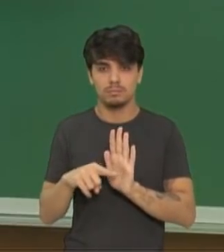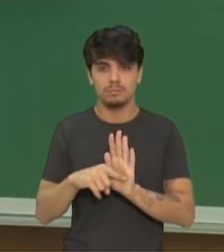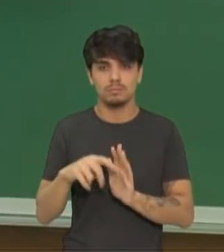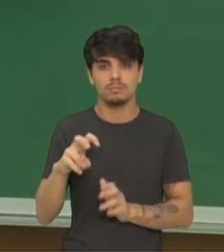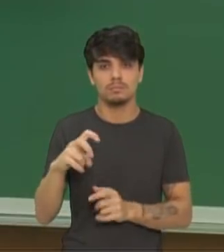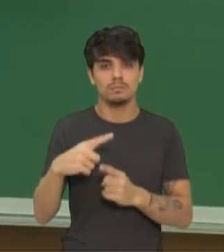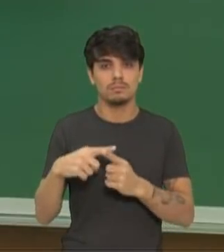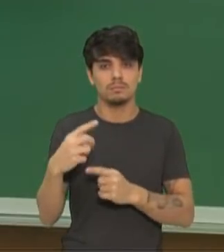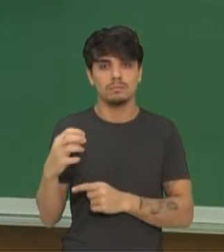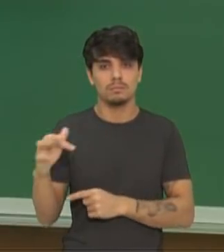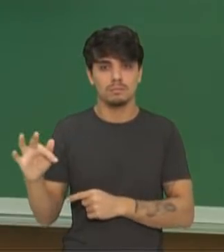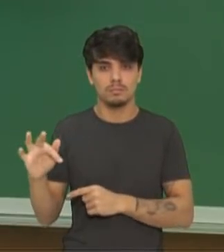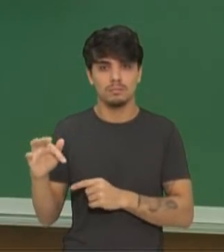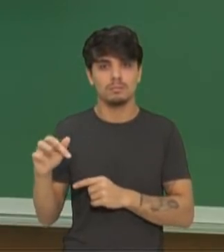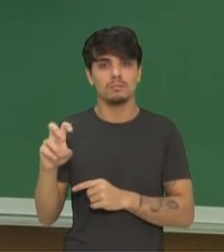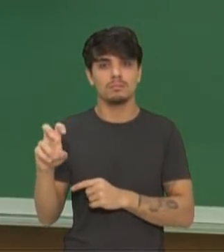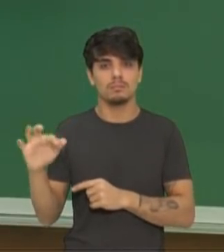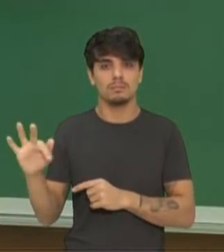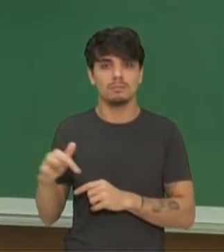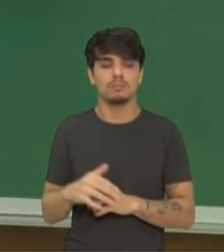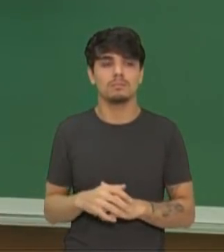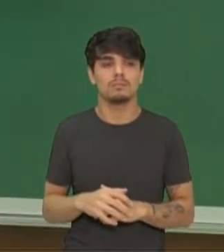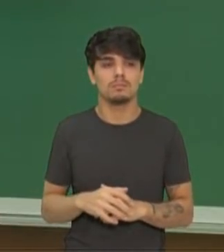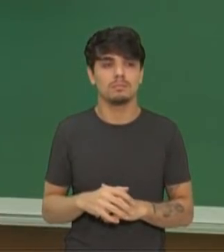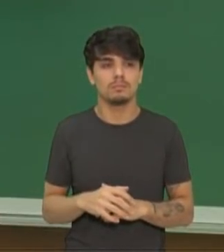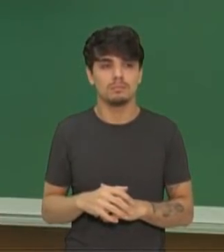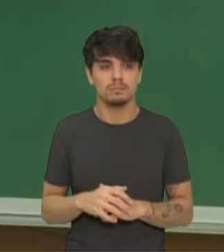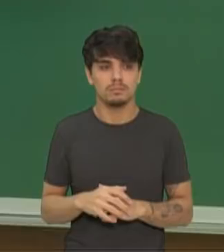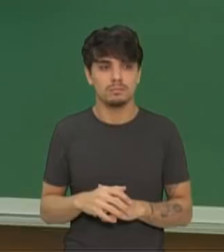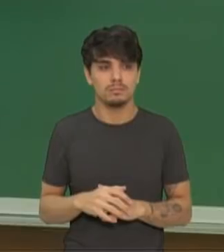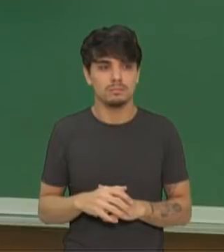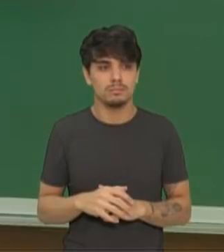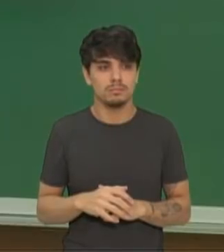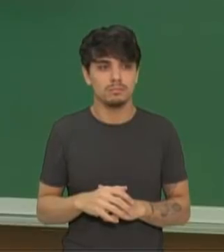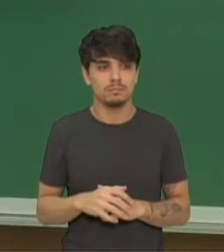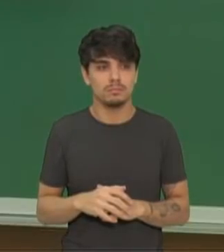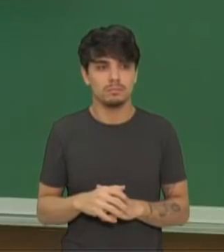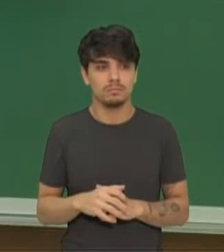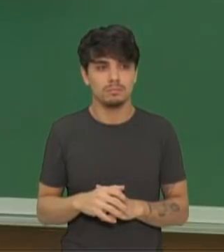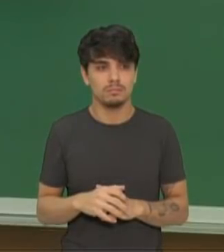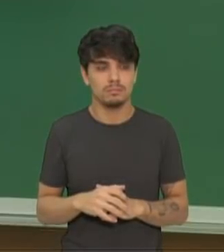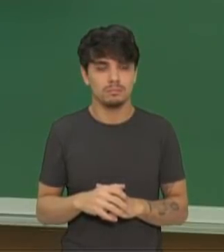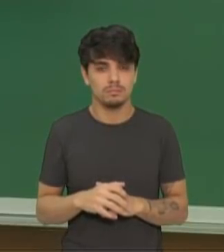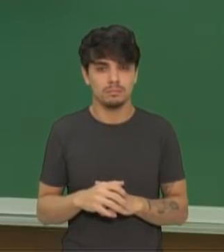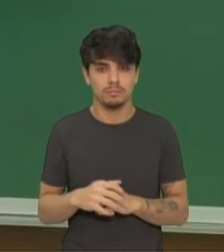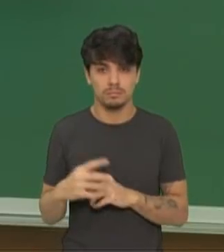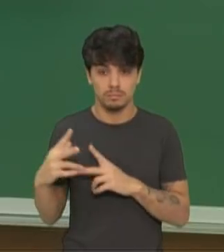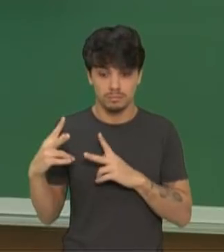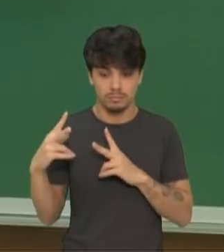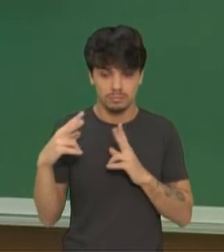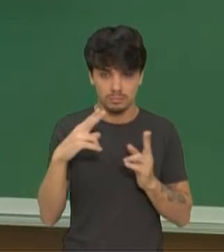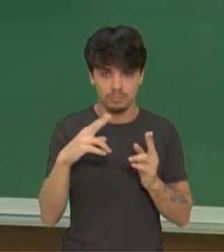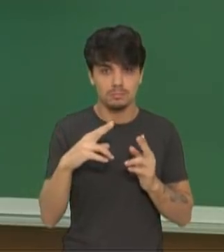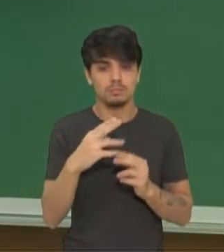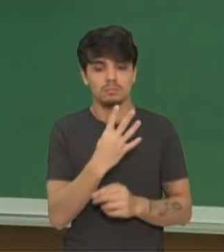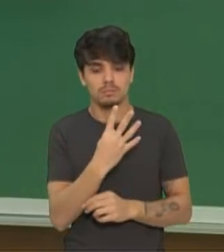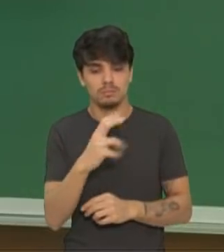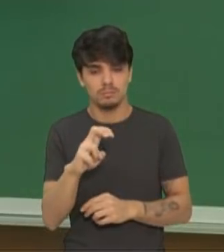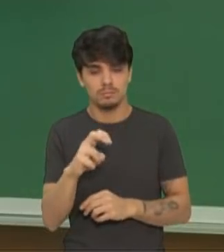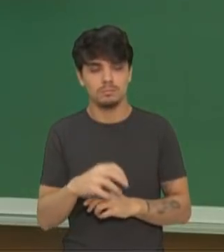5F. 5 vezes 32, 160 negativos. Cortamos, eliminamos o